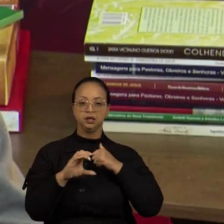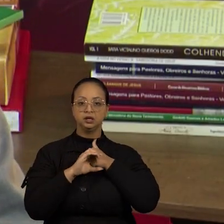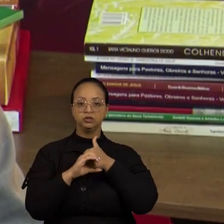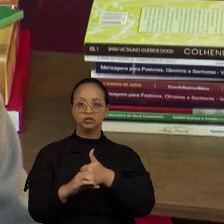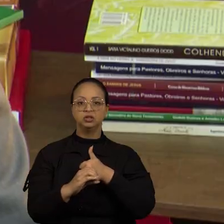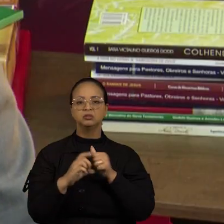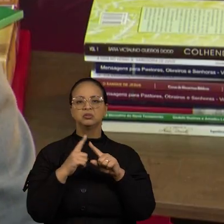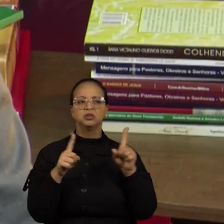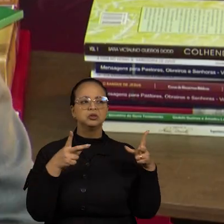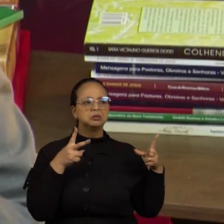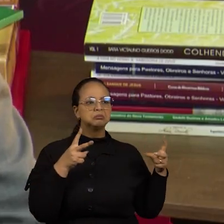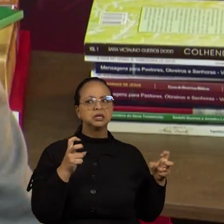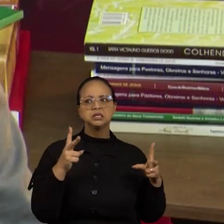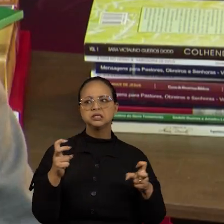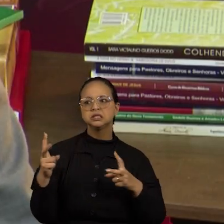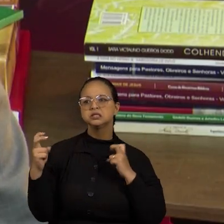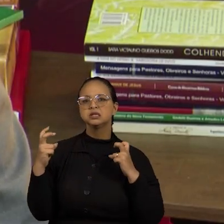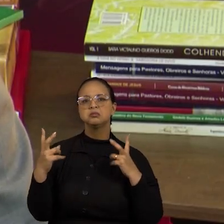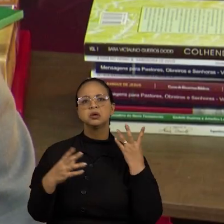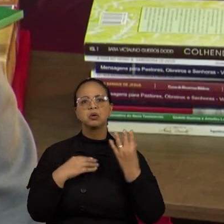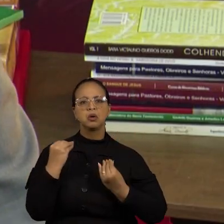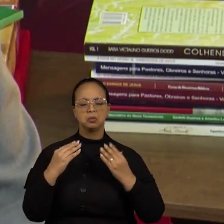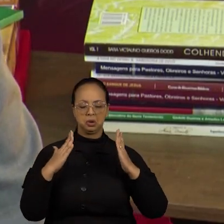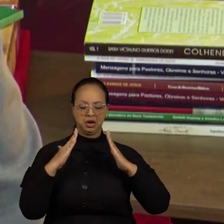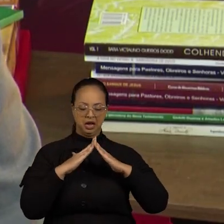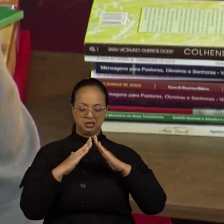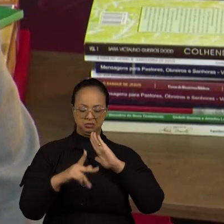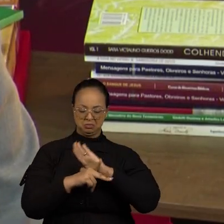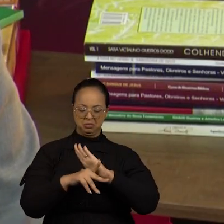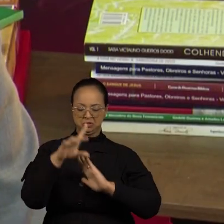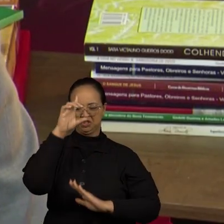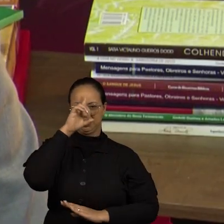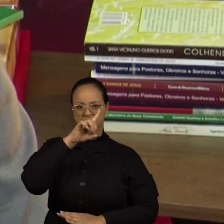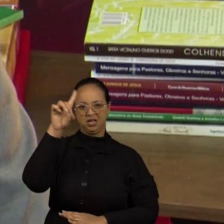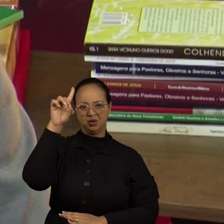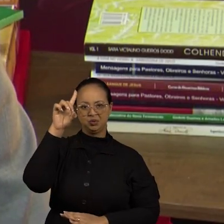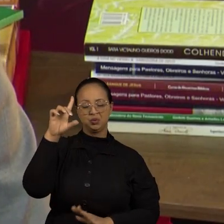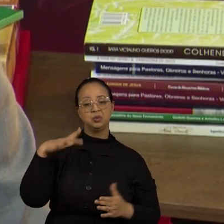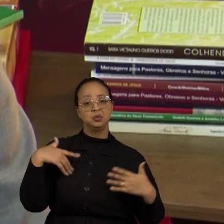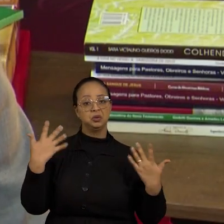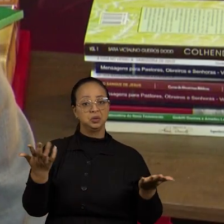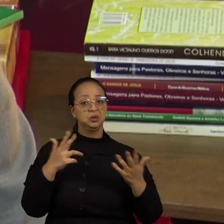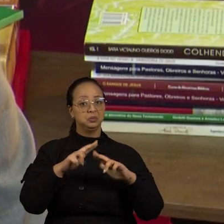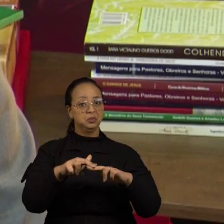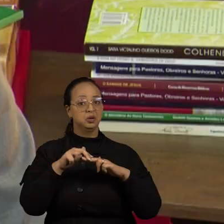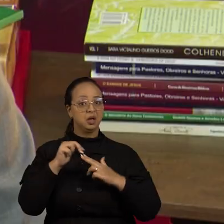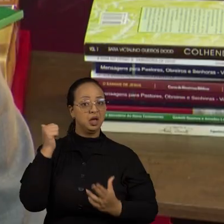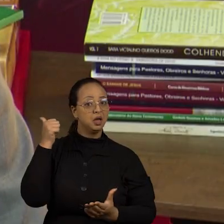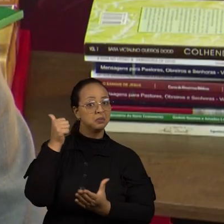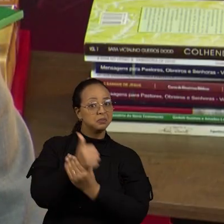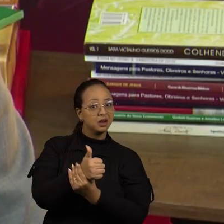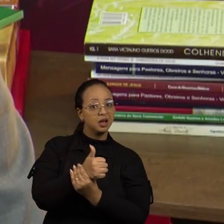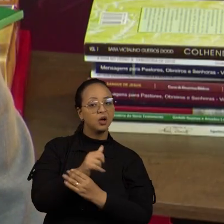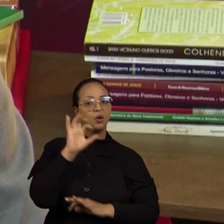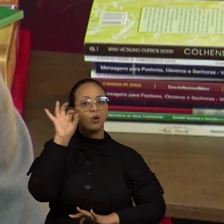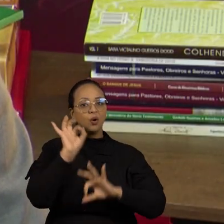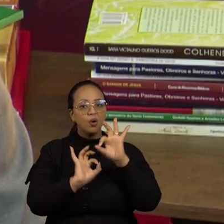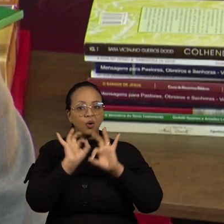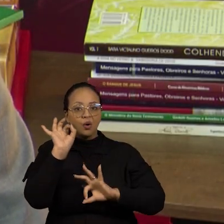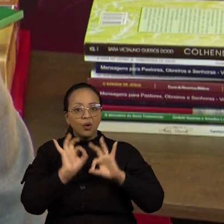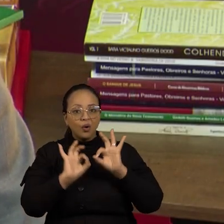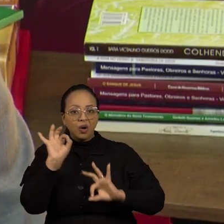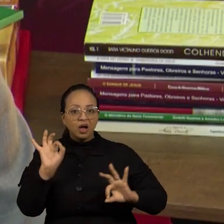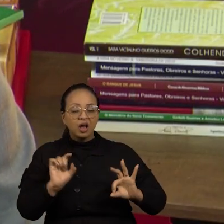muito patente essa expressão, né? A casa de Deus. E o texto diz que Abraão armou a sua tenda